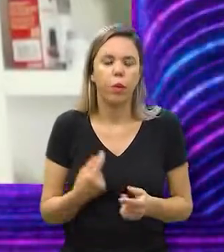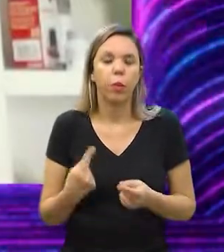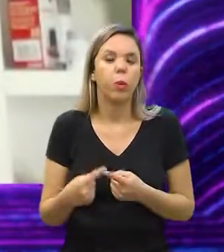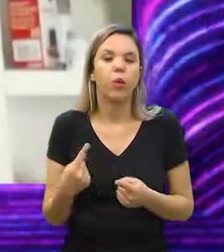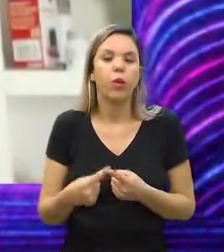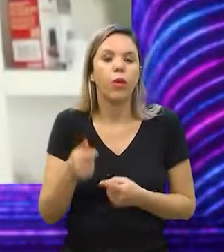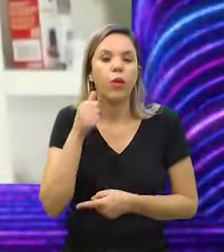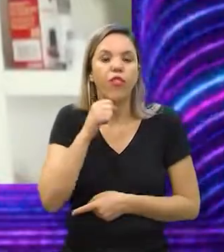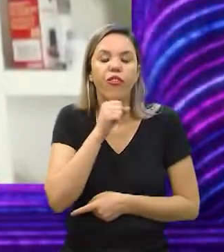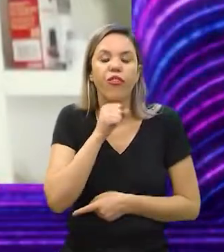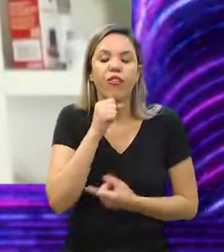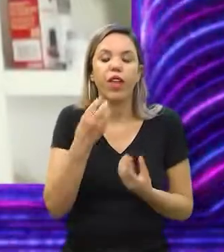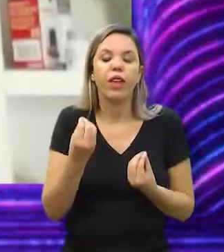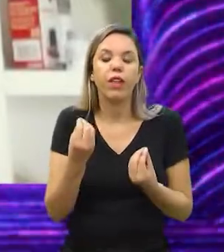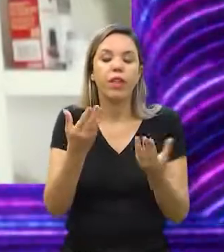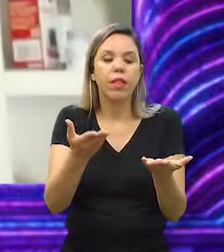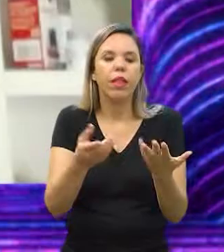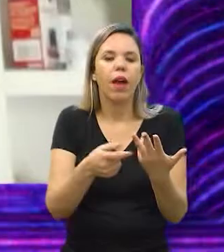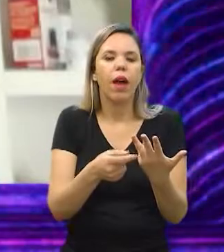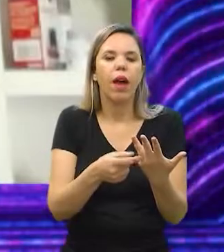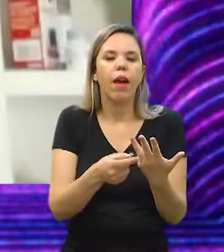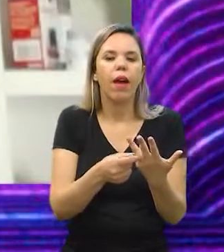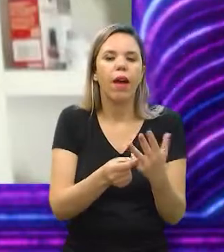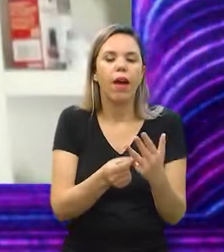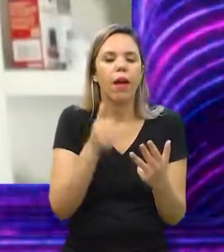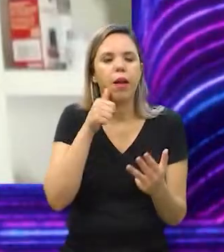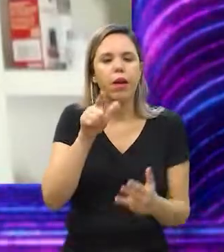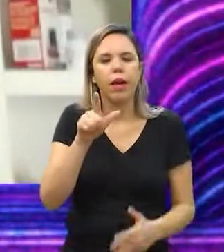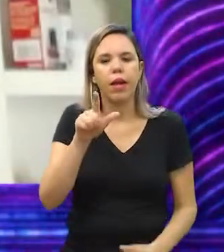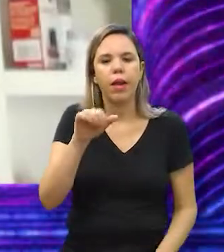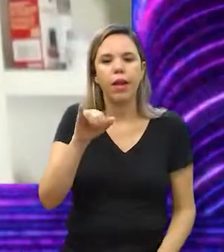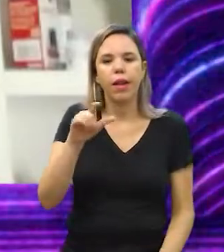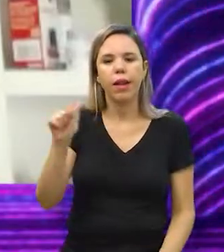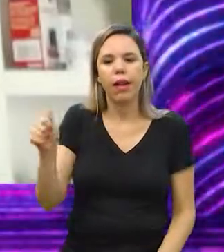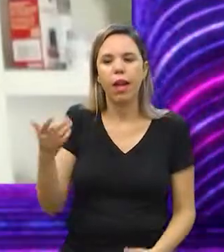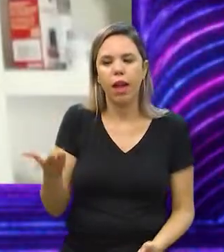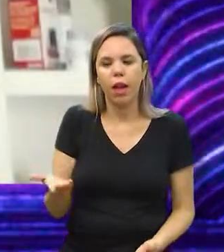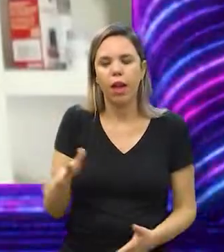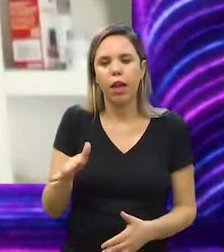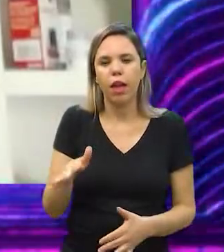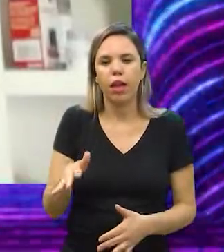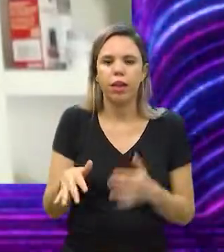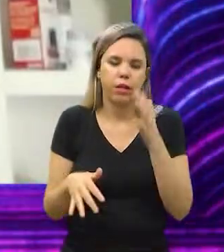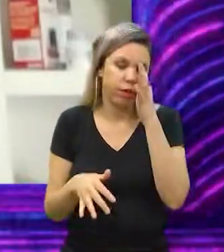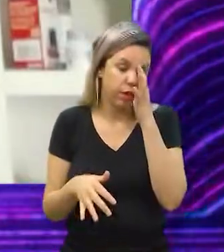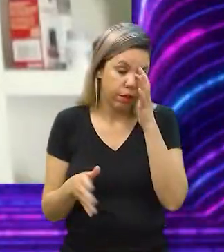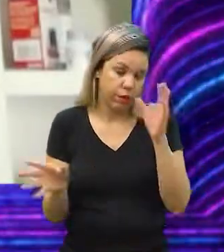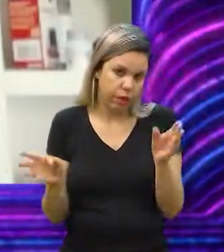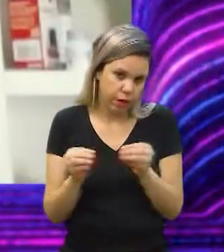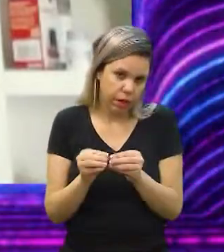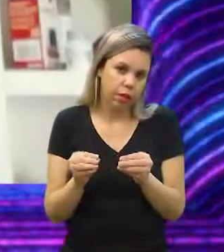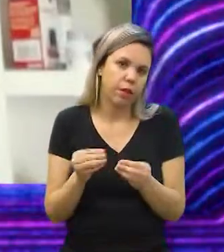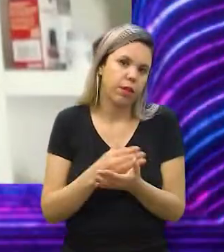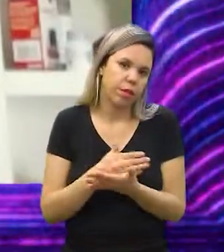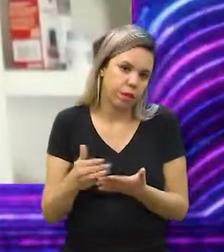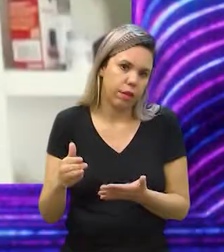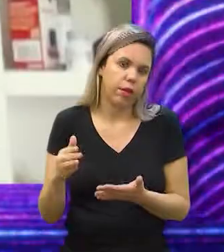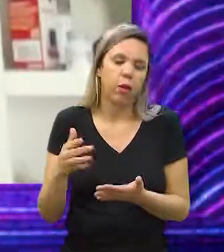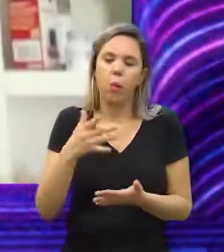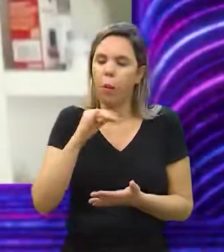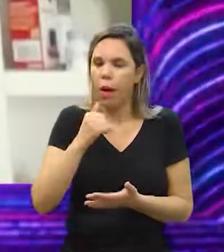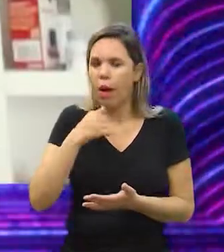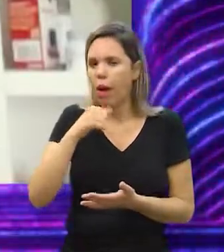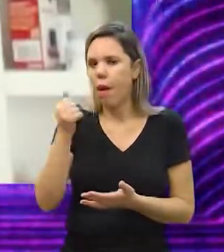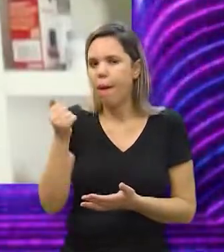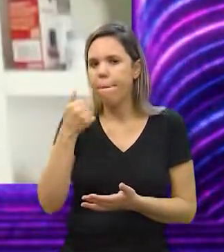por que a velhinha quis dar esse anel para a Leila, né? Então esse é mais ou menos o enredo, envolve o